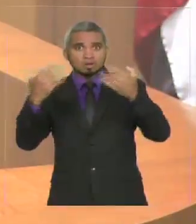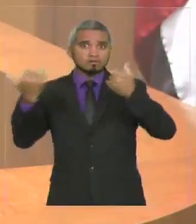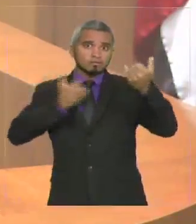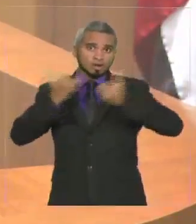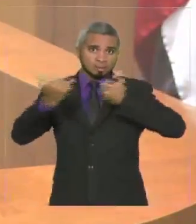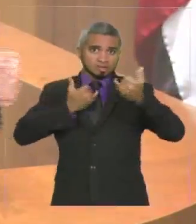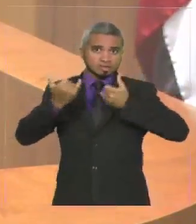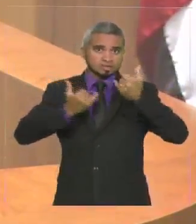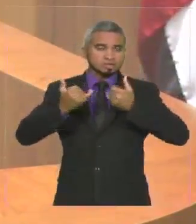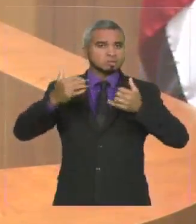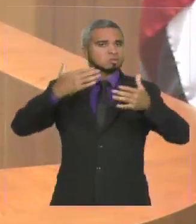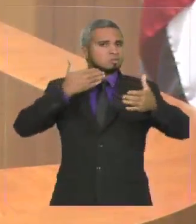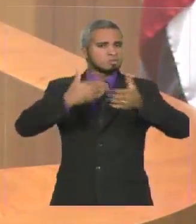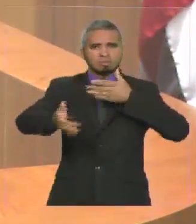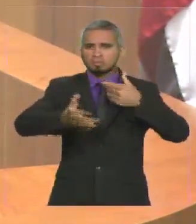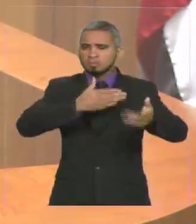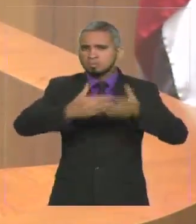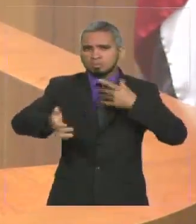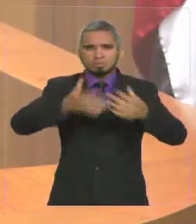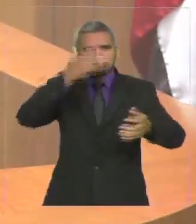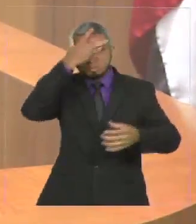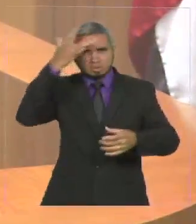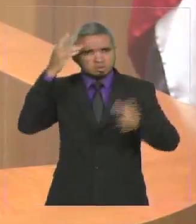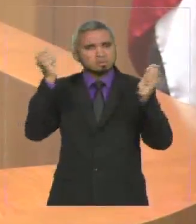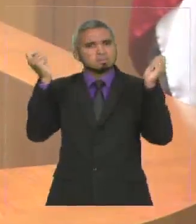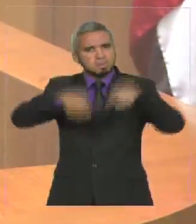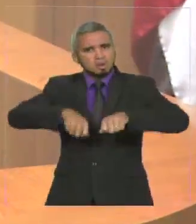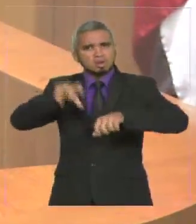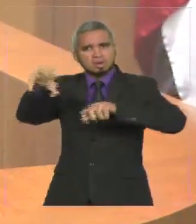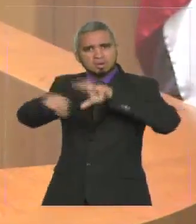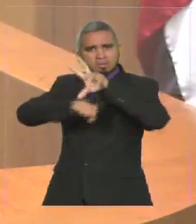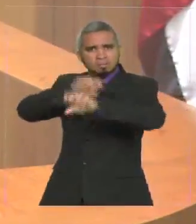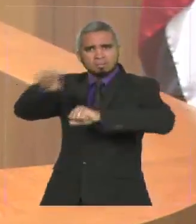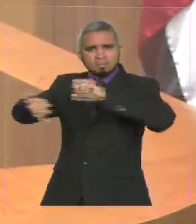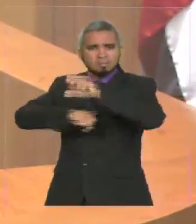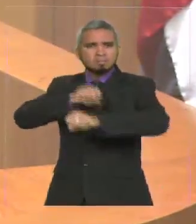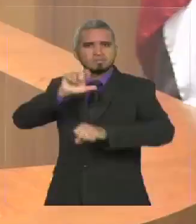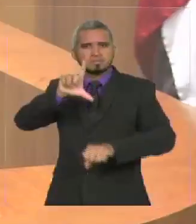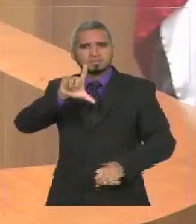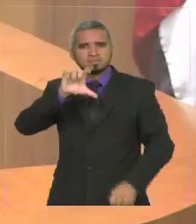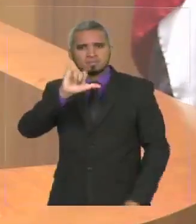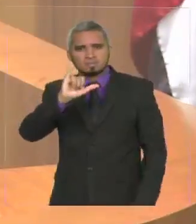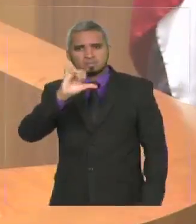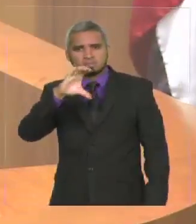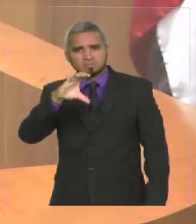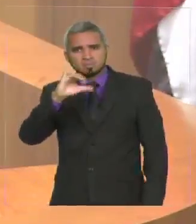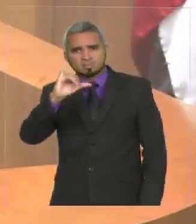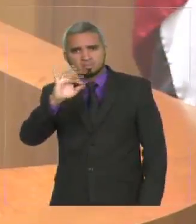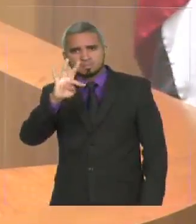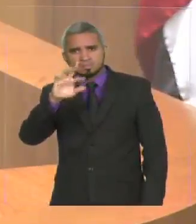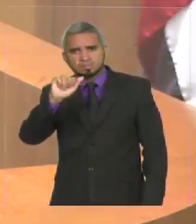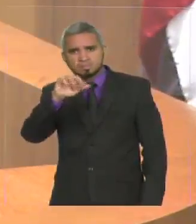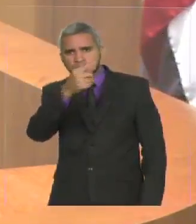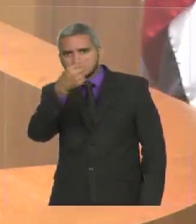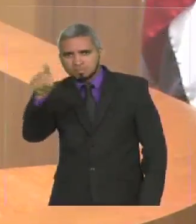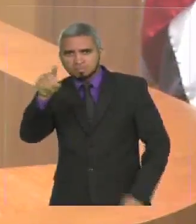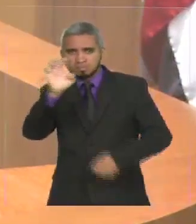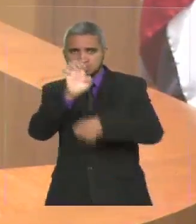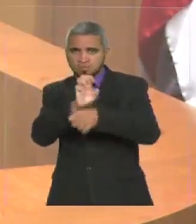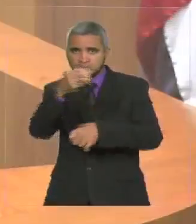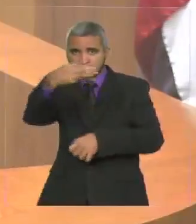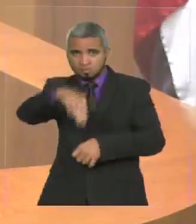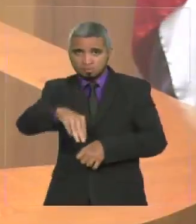cidadão, independente da lei, pode ter acesso a qualquer licitação do Estado. Nós, como